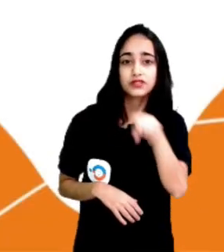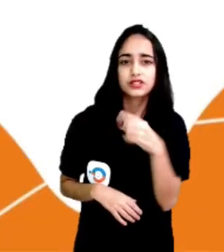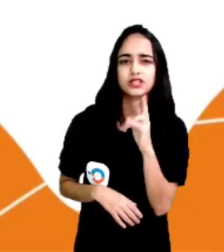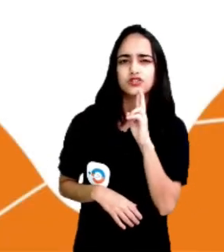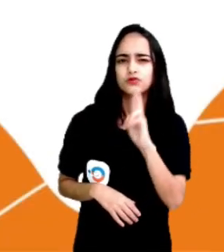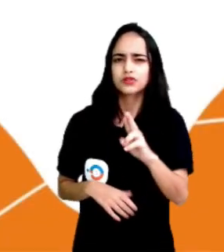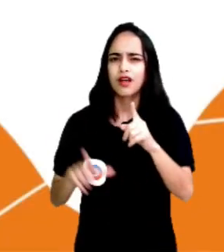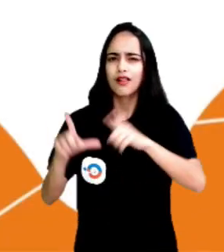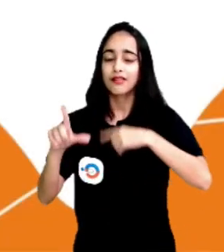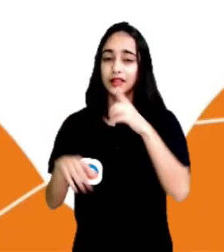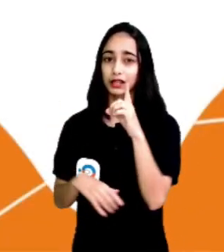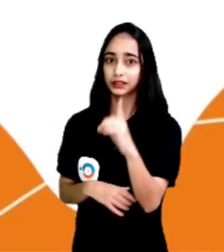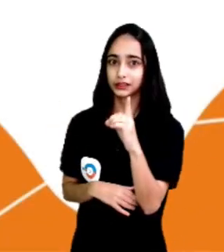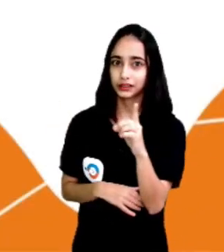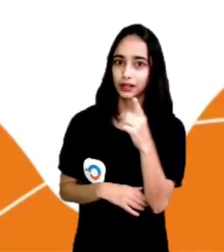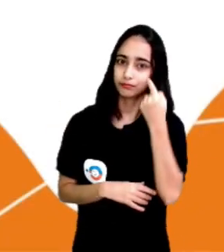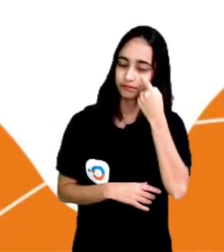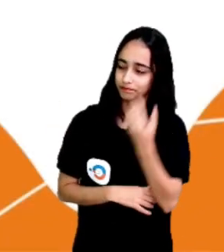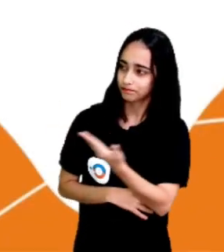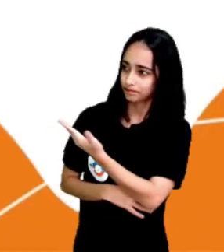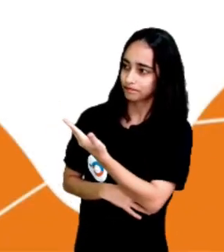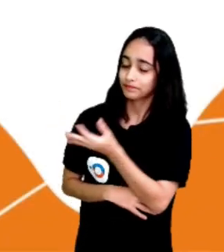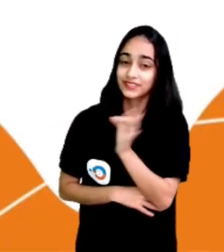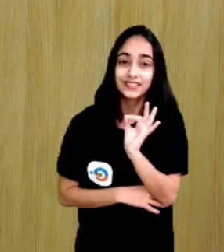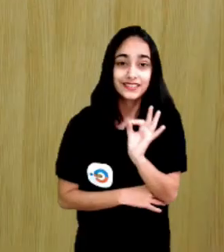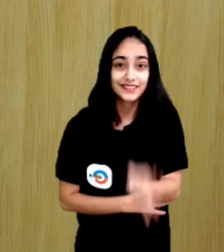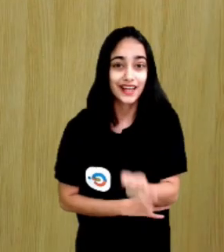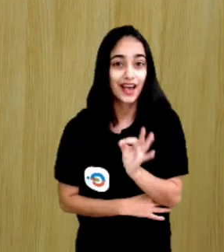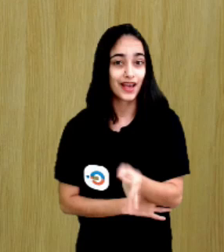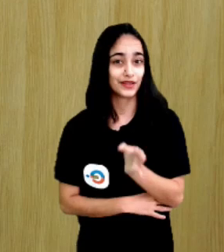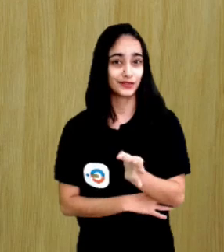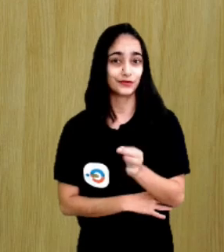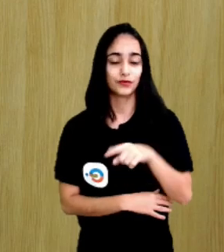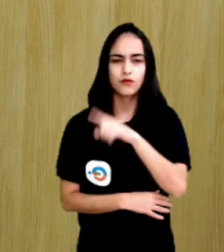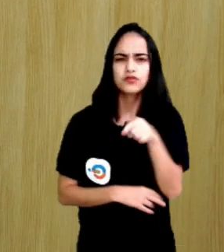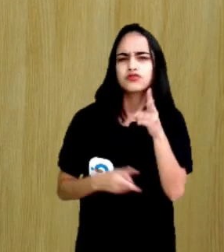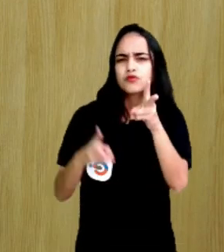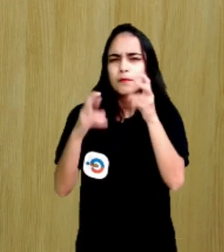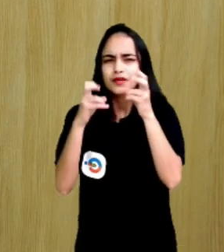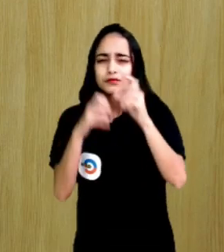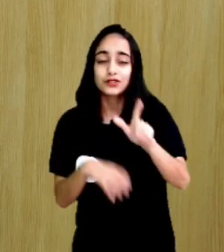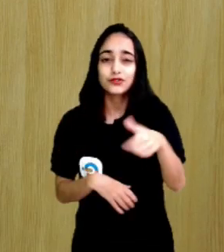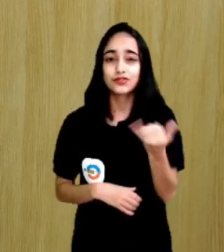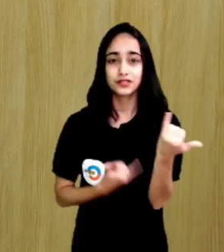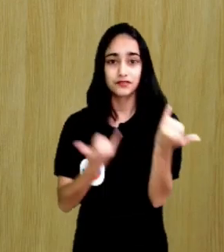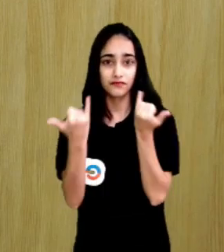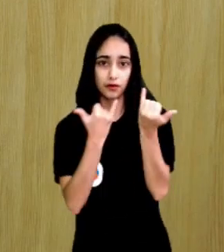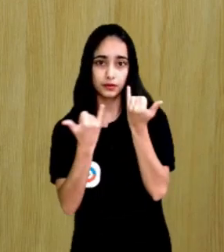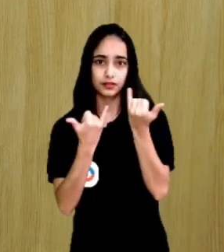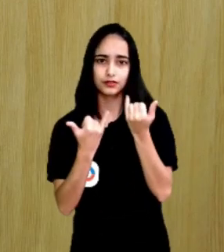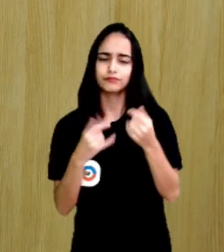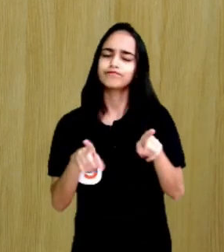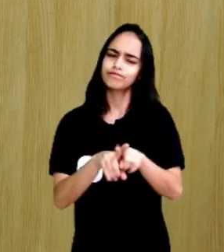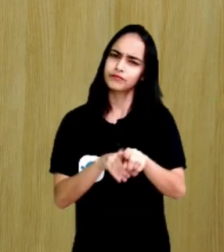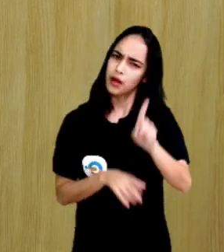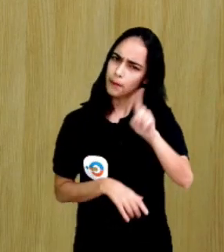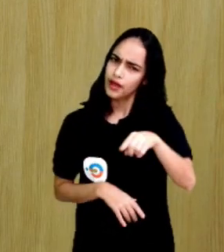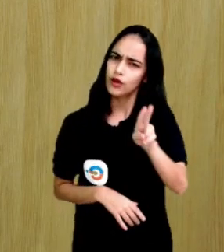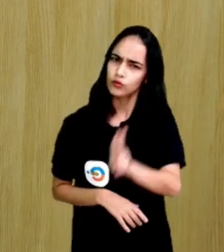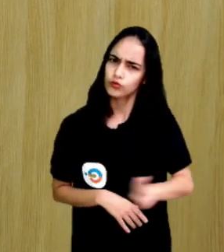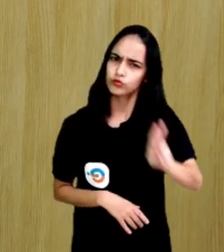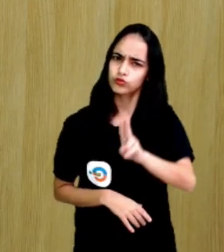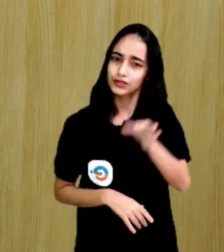descarga Econômica acertou vocês percebam que as outras informações elas fazem parte do